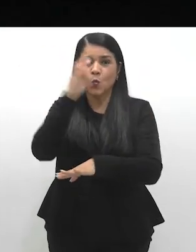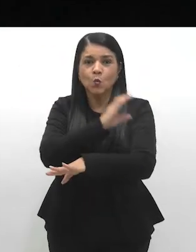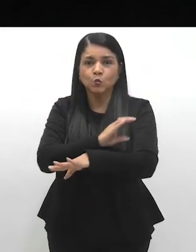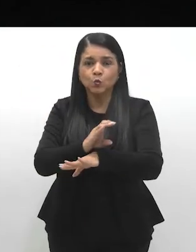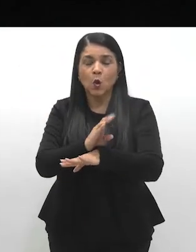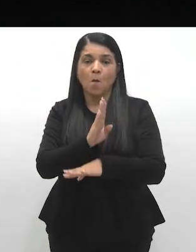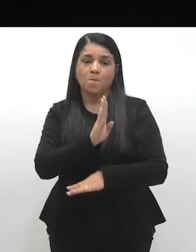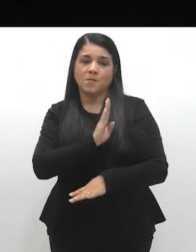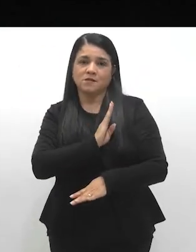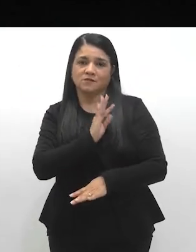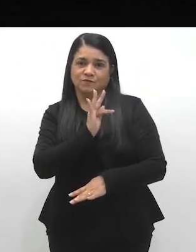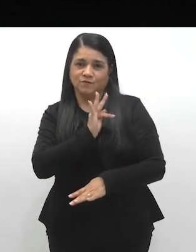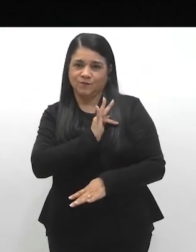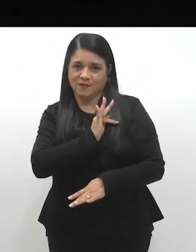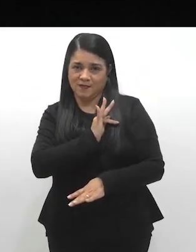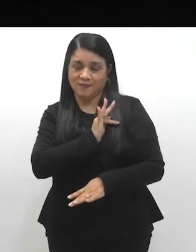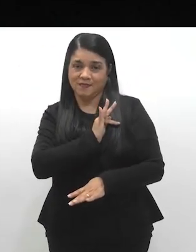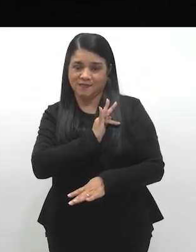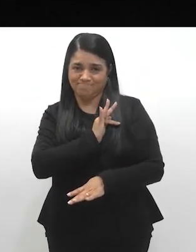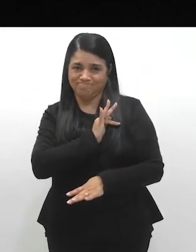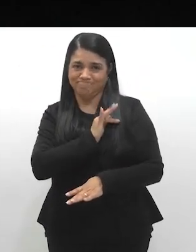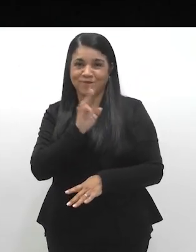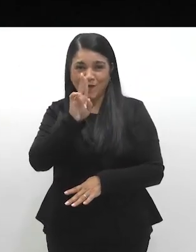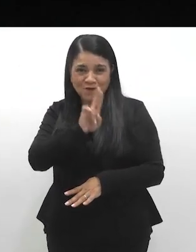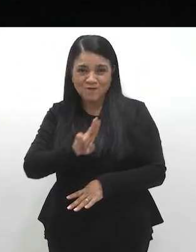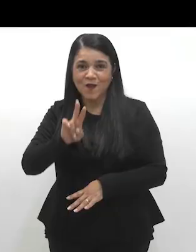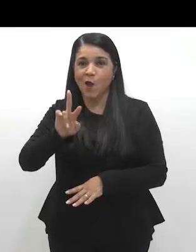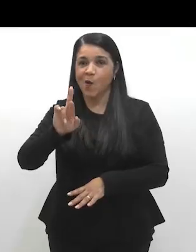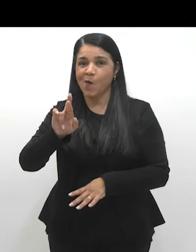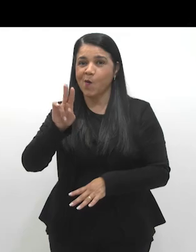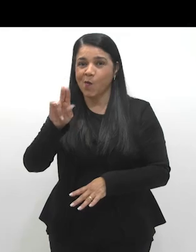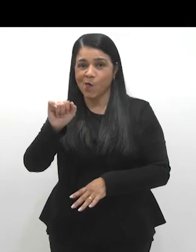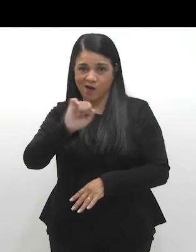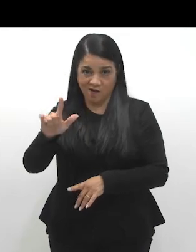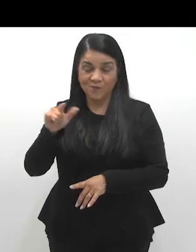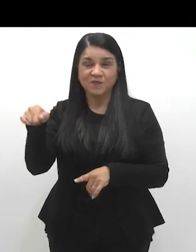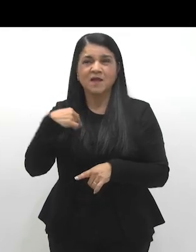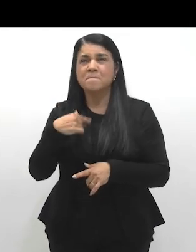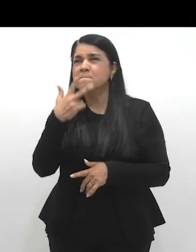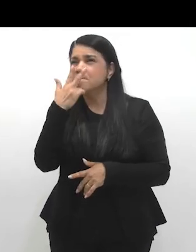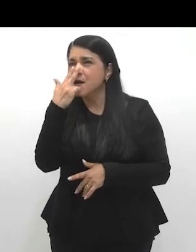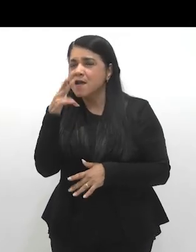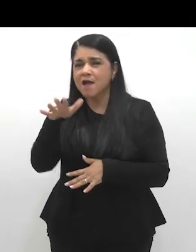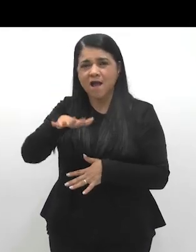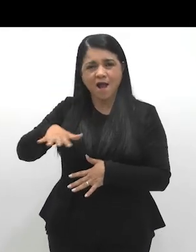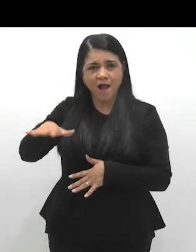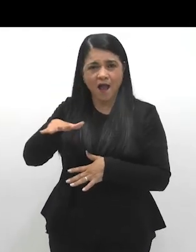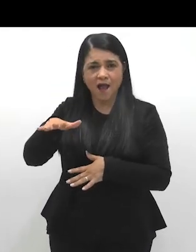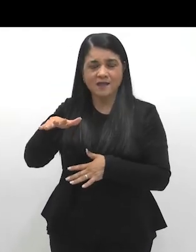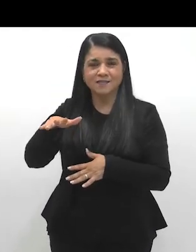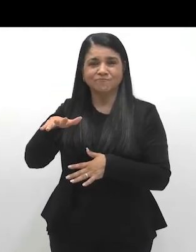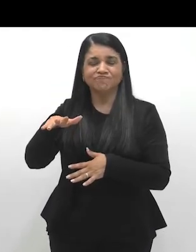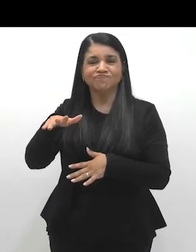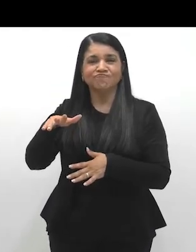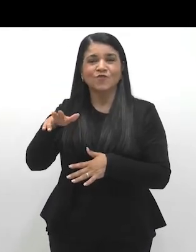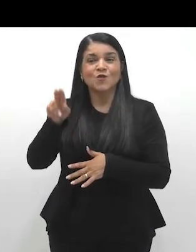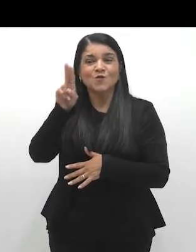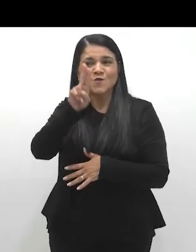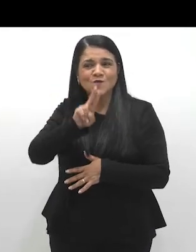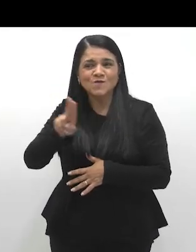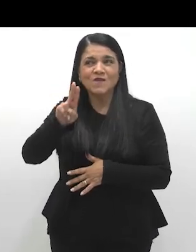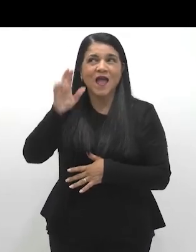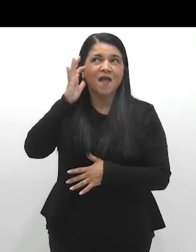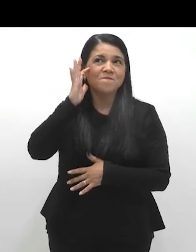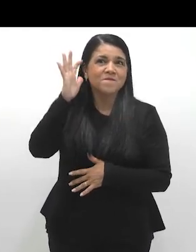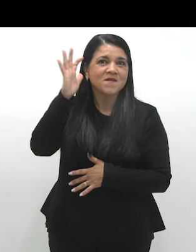cultural para a Baixada Fluminense, porque somos uma universidade da Baixada Fluminense. Talvez seja um campus assim mais parecido com um campus de universidade